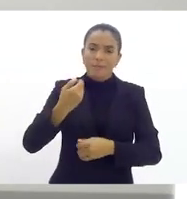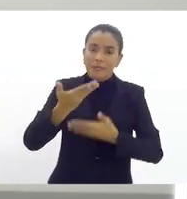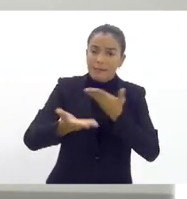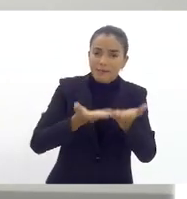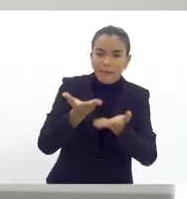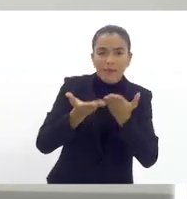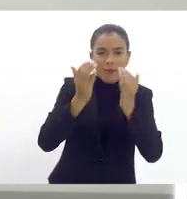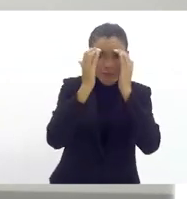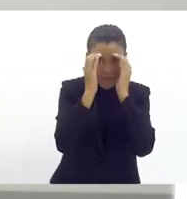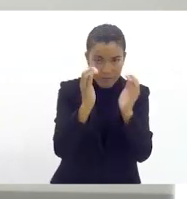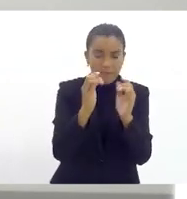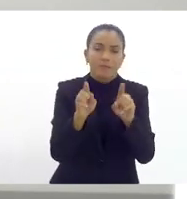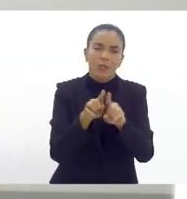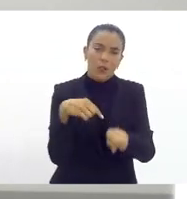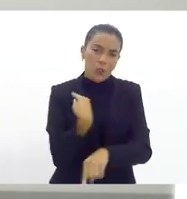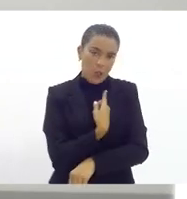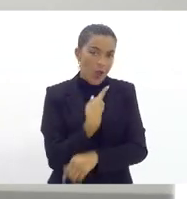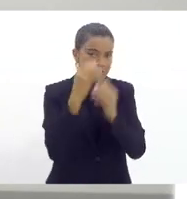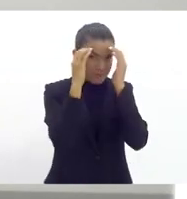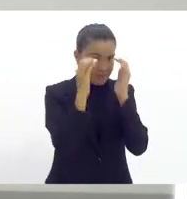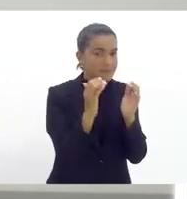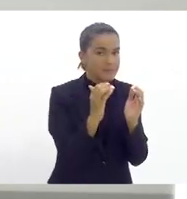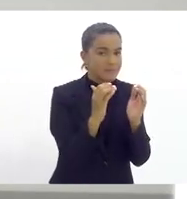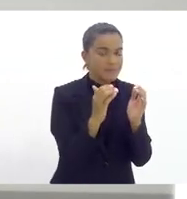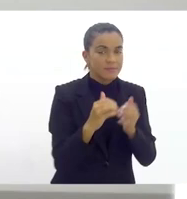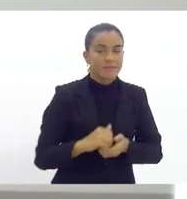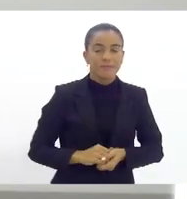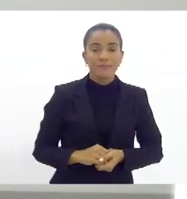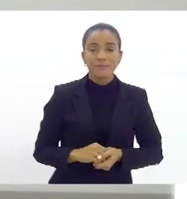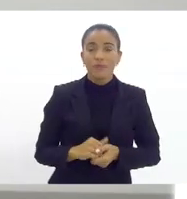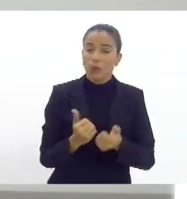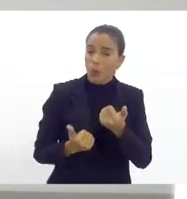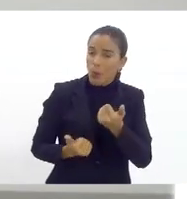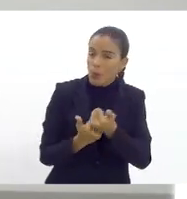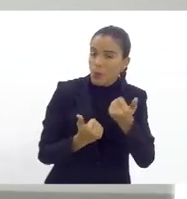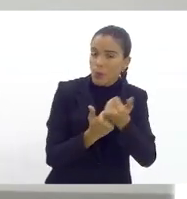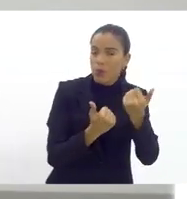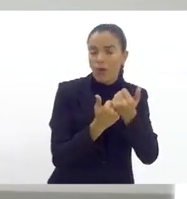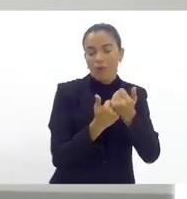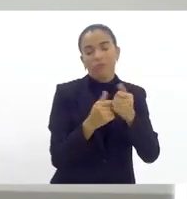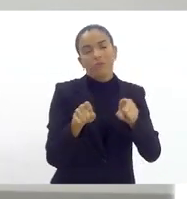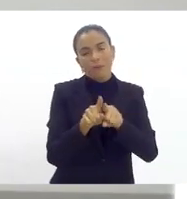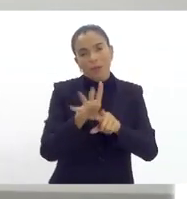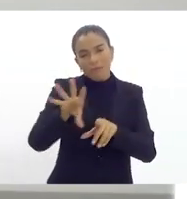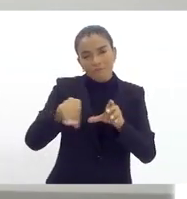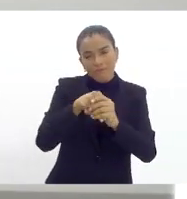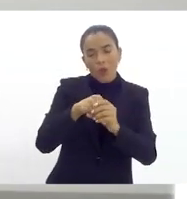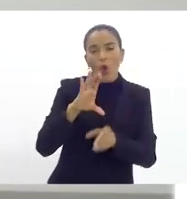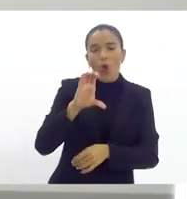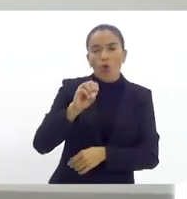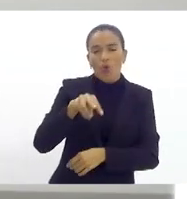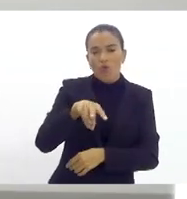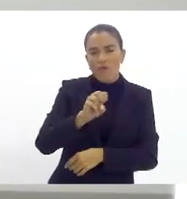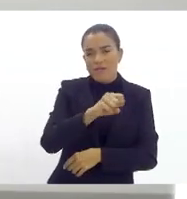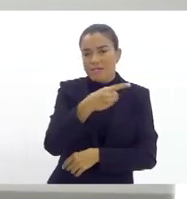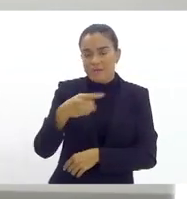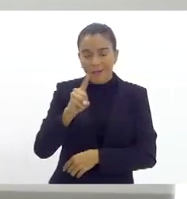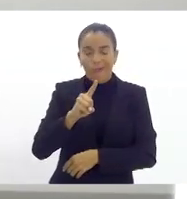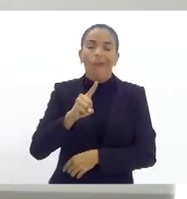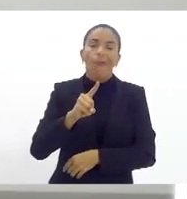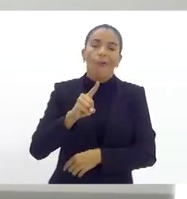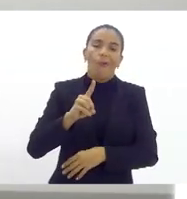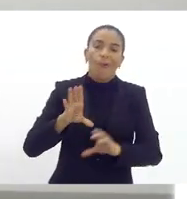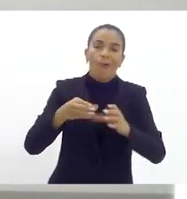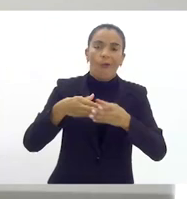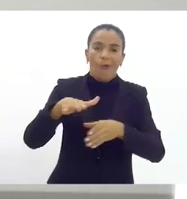com respeito e a gente sempre trata disso né e o tutor a gente também colocou na nossa Convenção Coletiva tratando